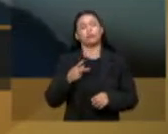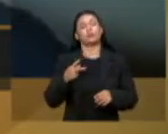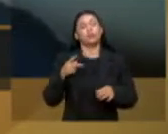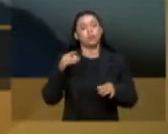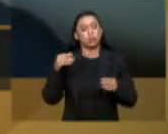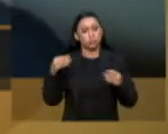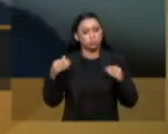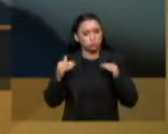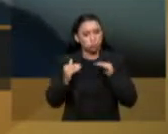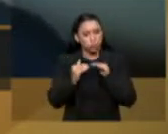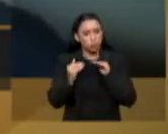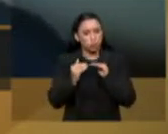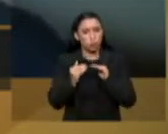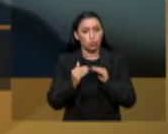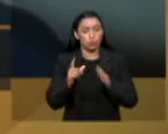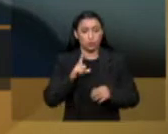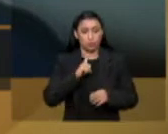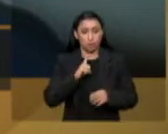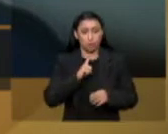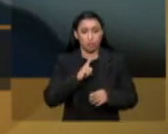Constituição Federal, a